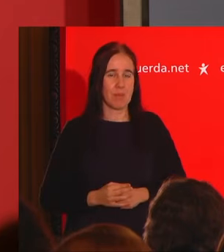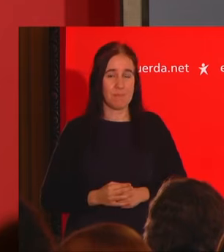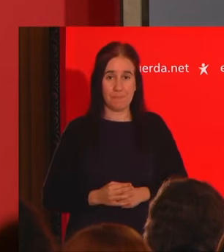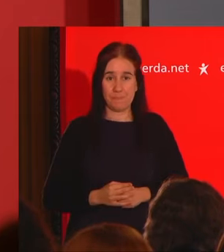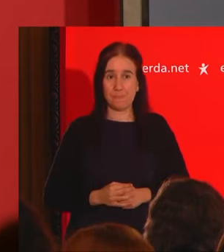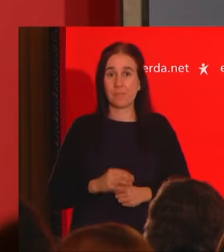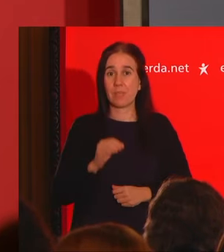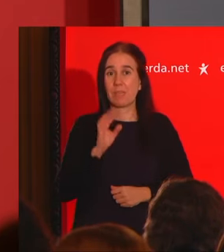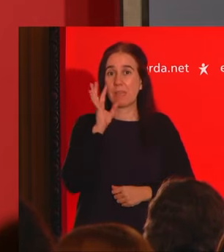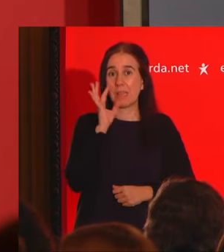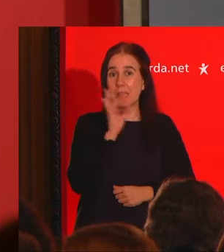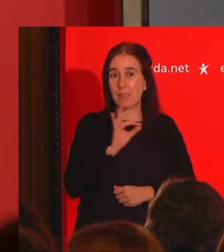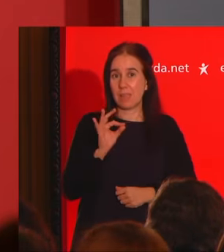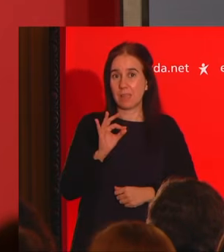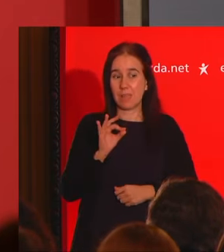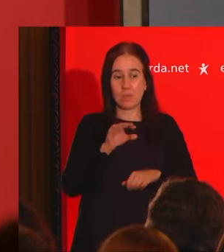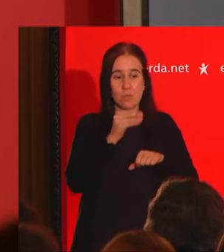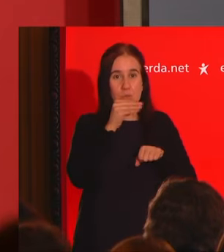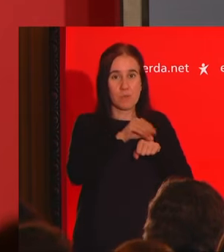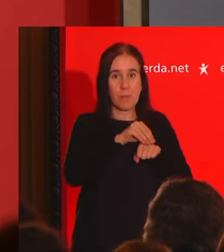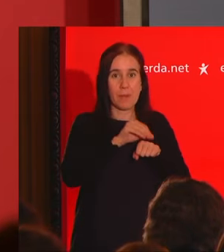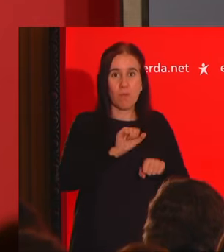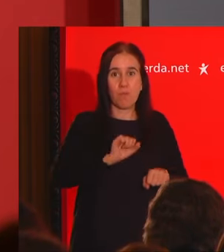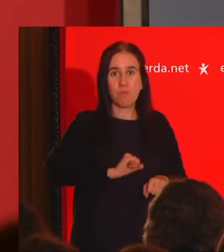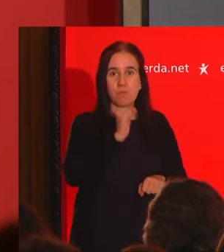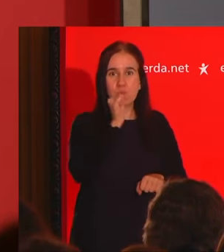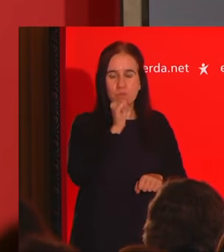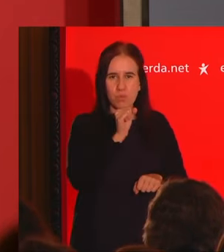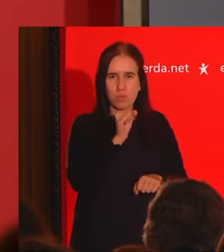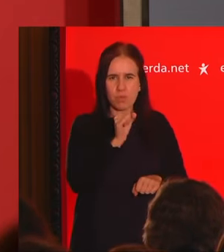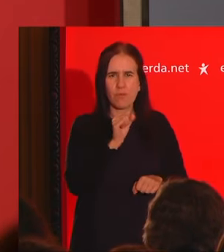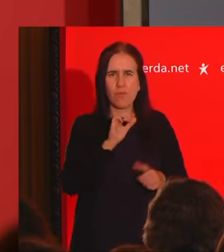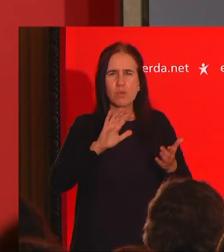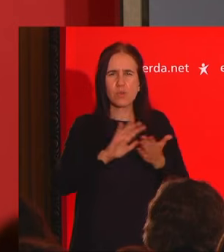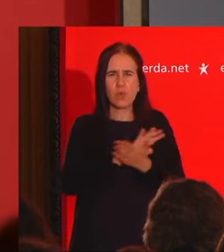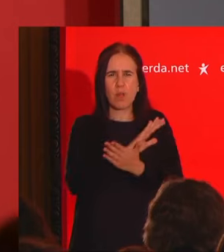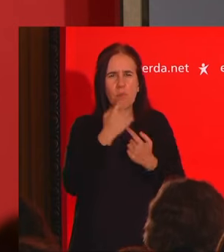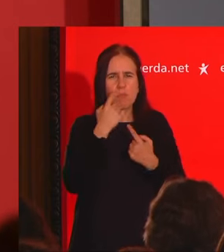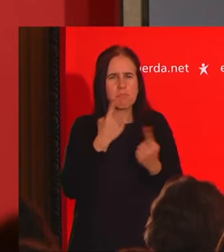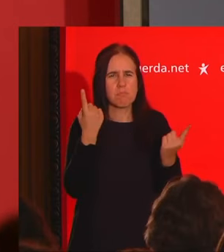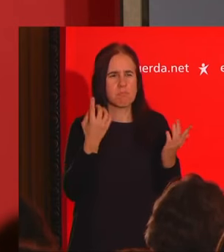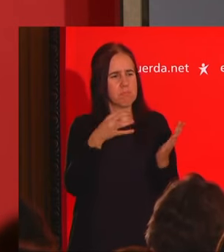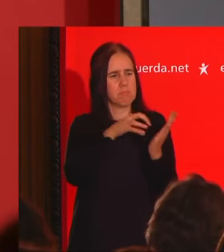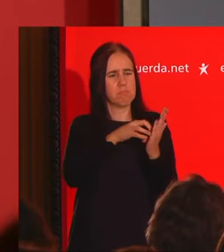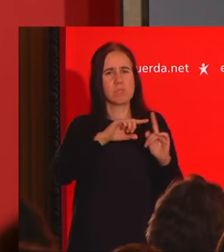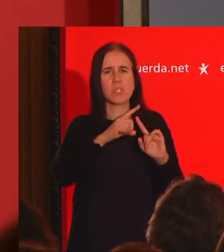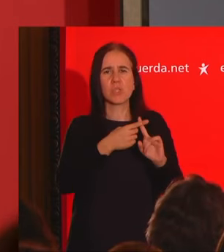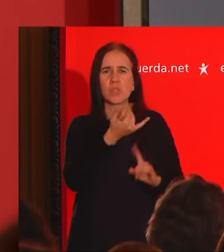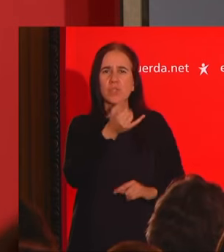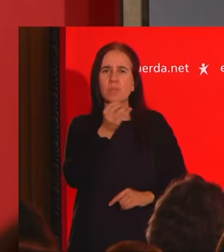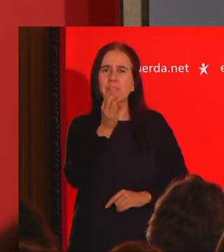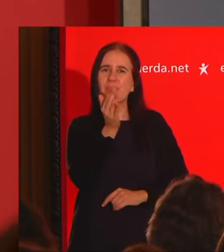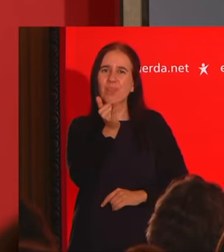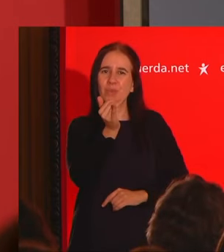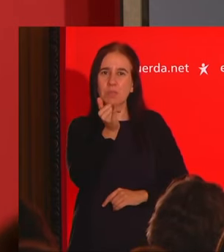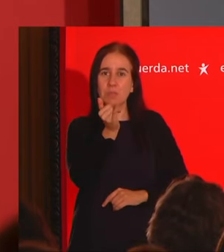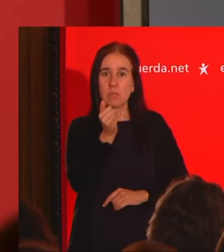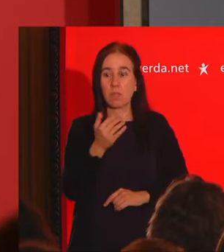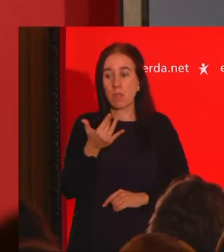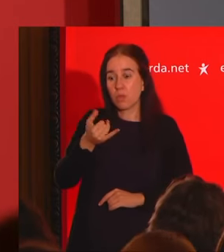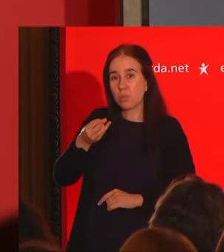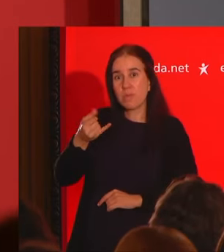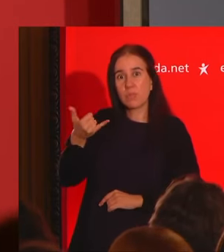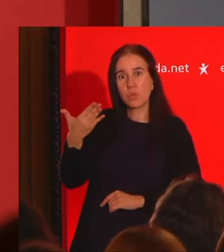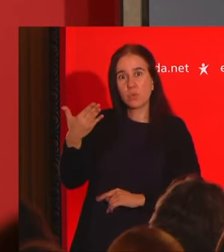As tentativas de furto em supermercados que chegaram a capas de jornal em 2012. Em